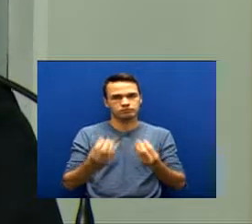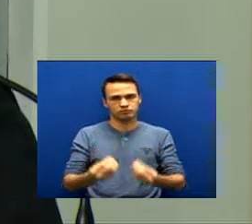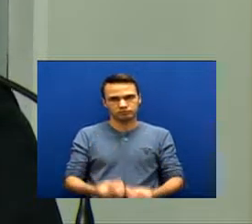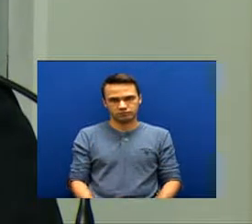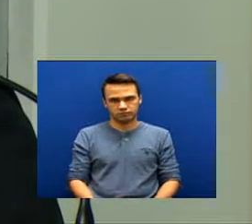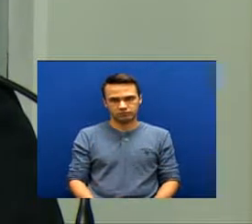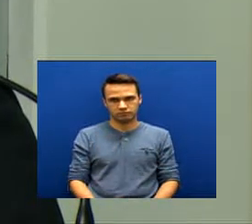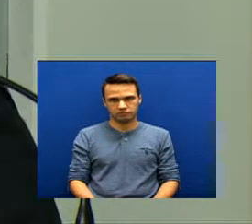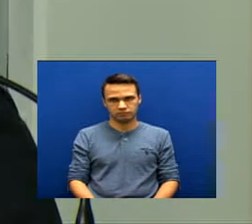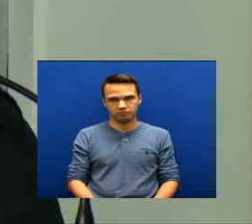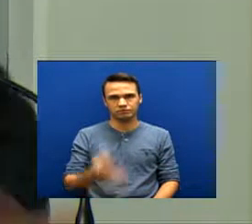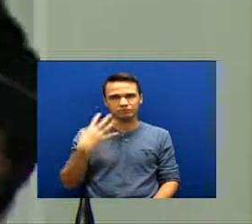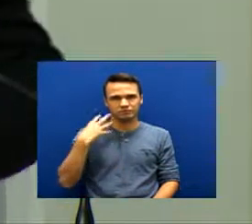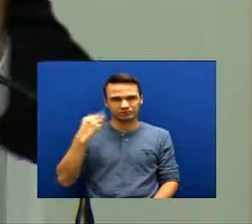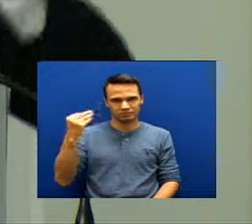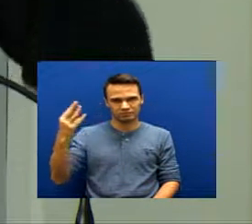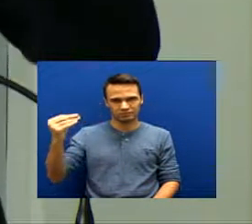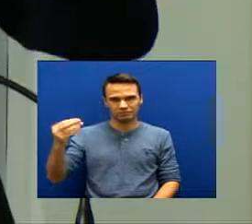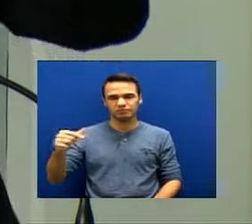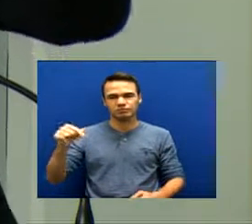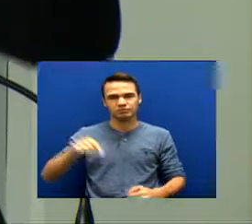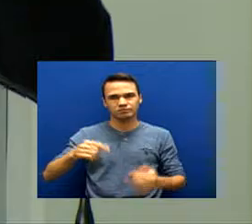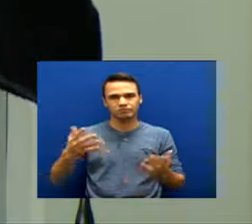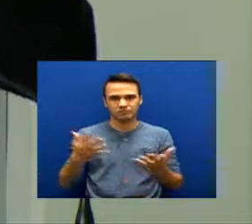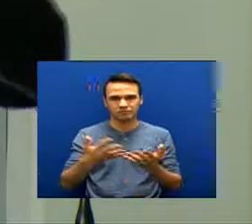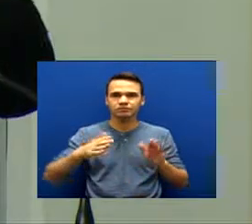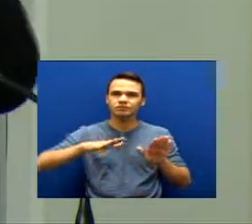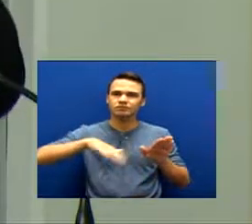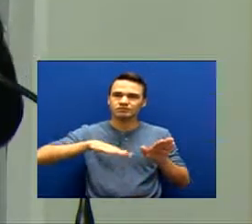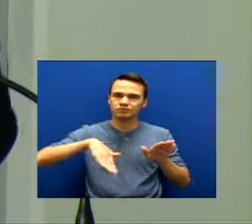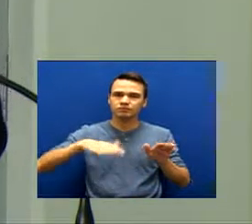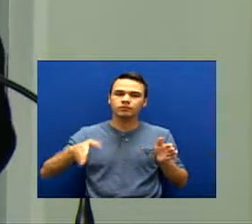mim aquilo era uma coisa muito tola, e eu dizia, calma filho, calma.